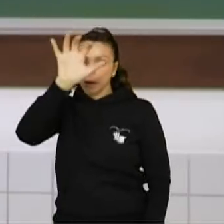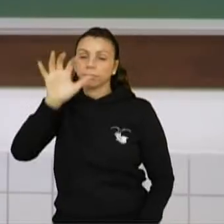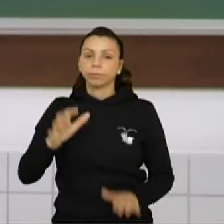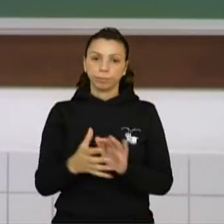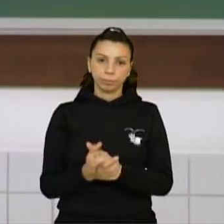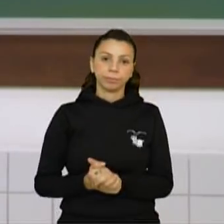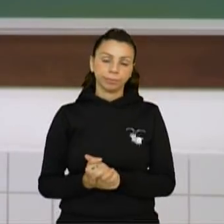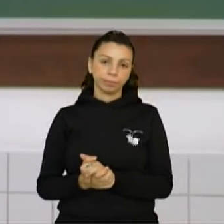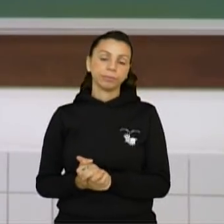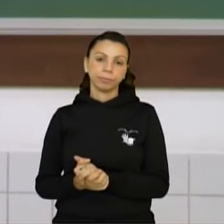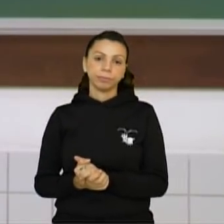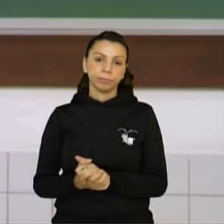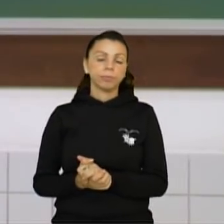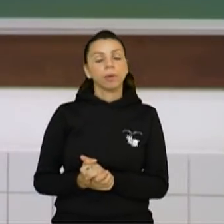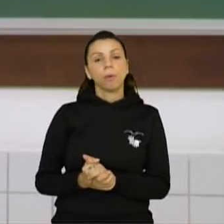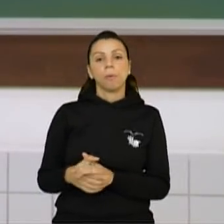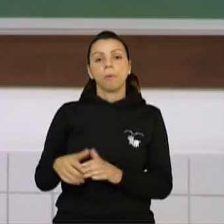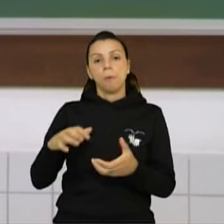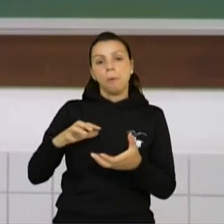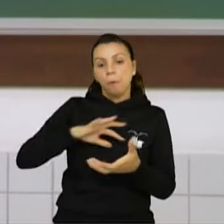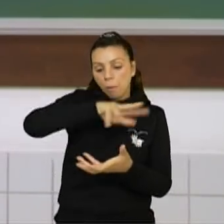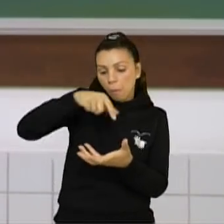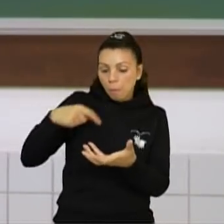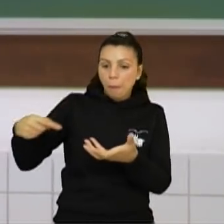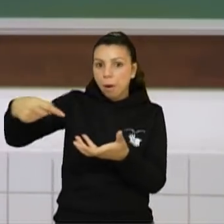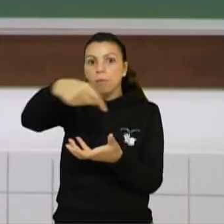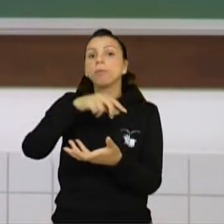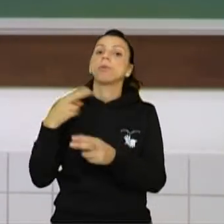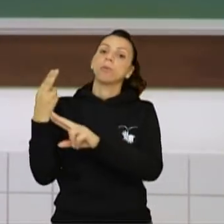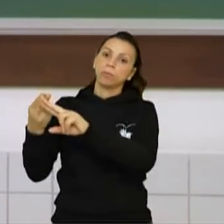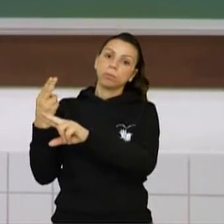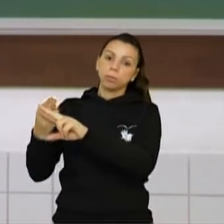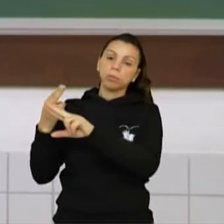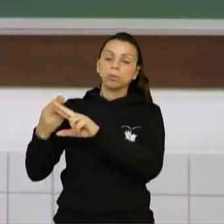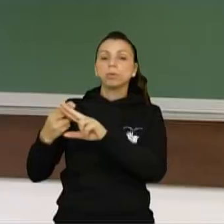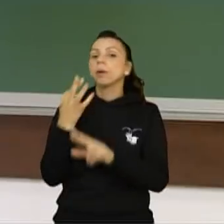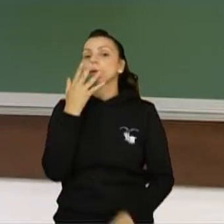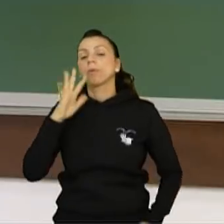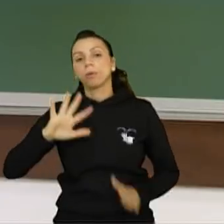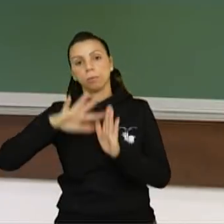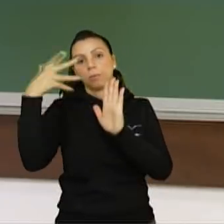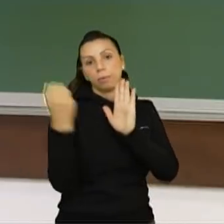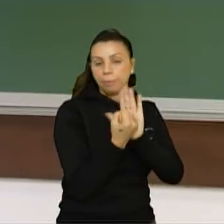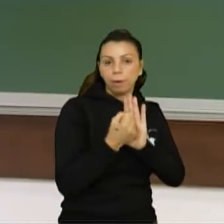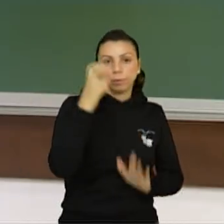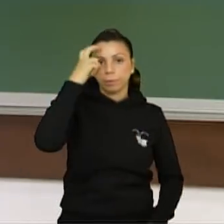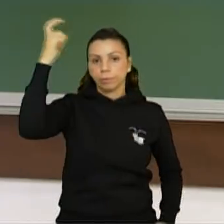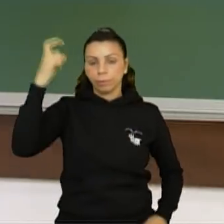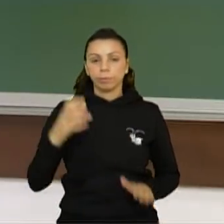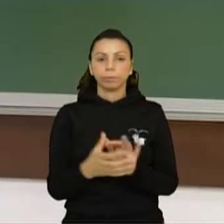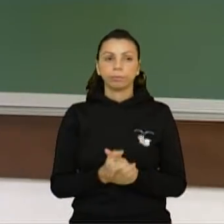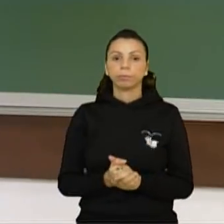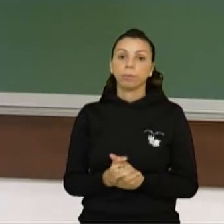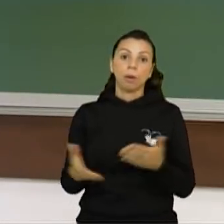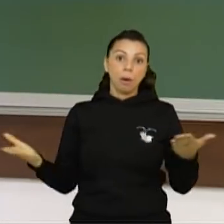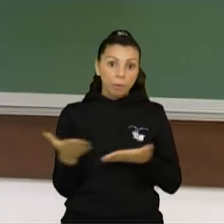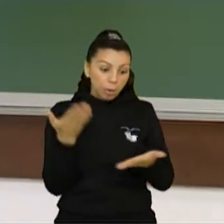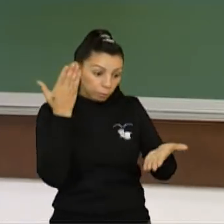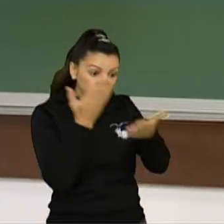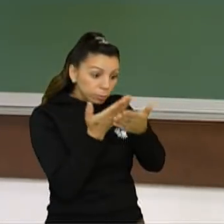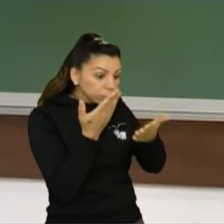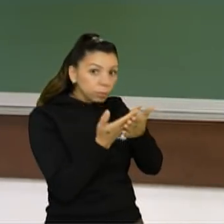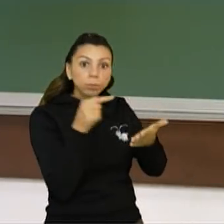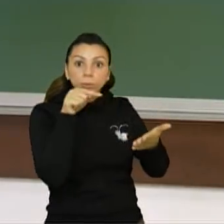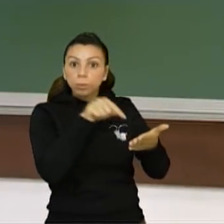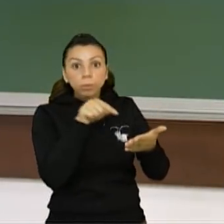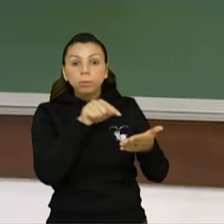tá? O mundo todo sempre está usando as cores como objeto simbólico. Bem, aí entrando para a questão do estudo da cor, é muito